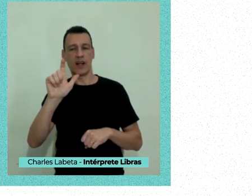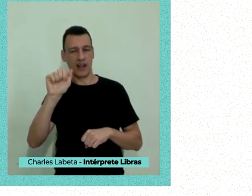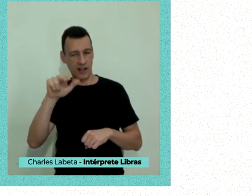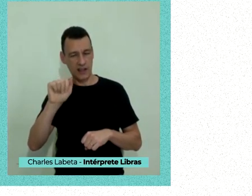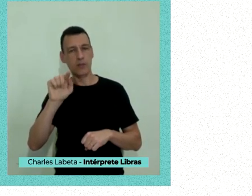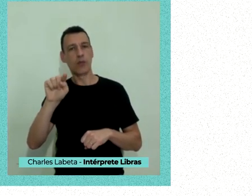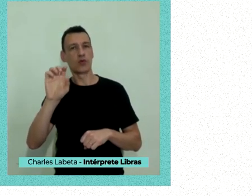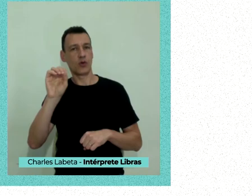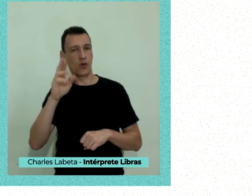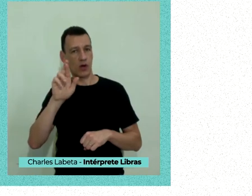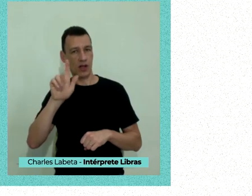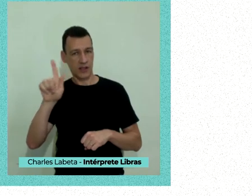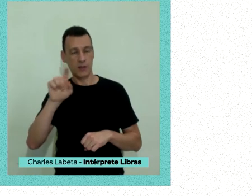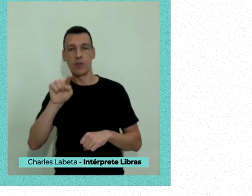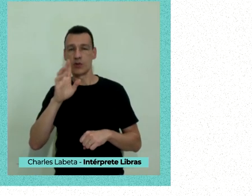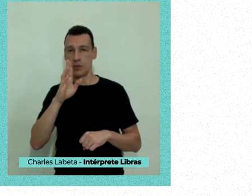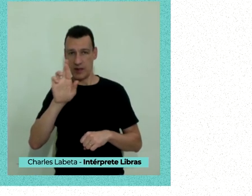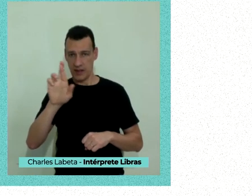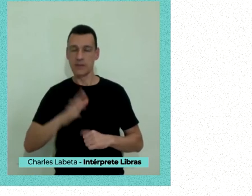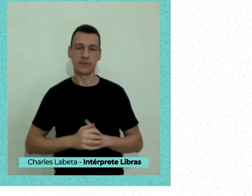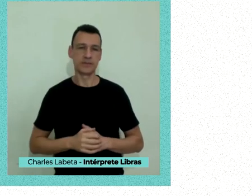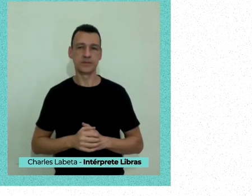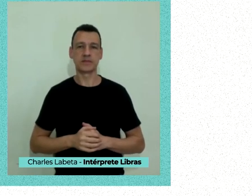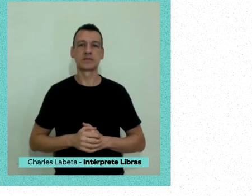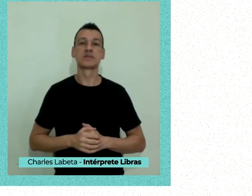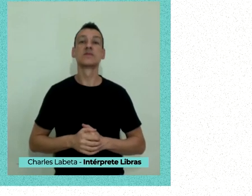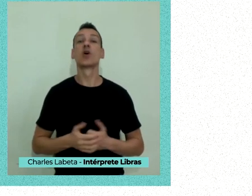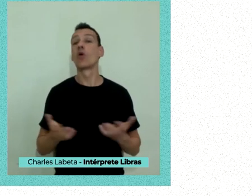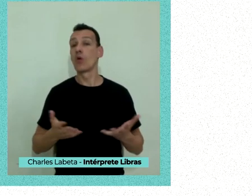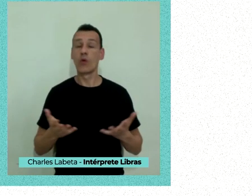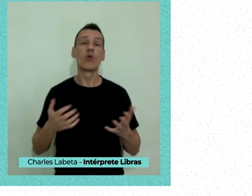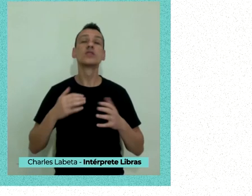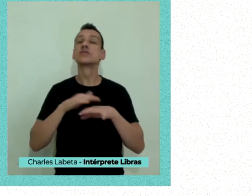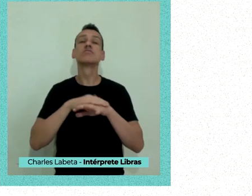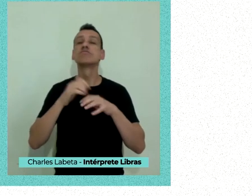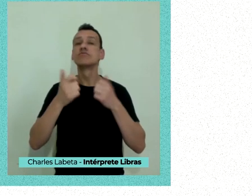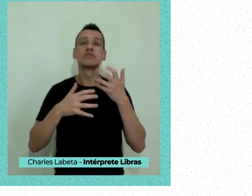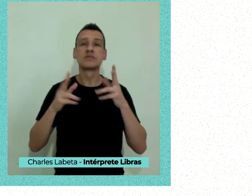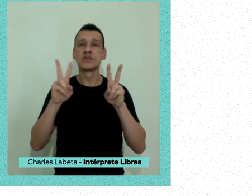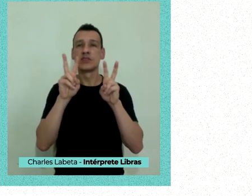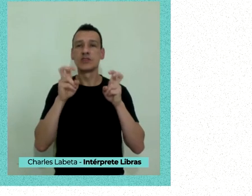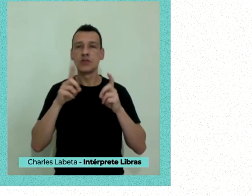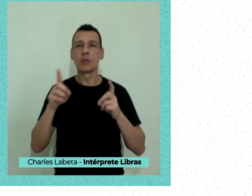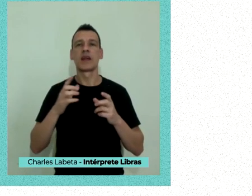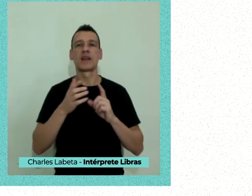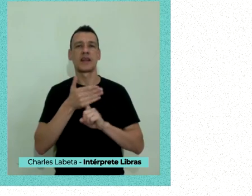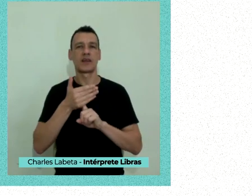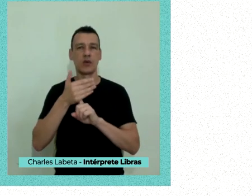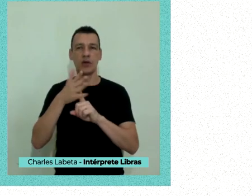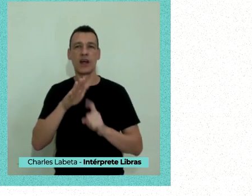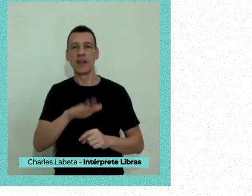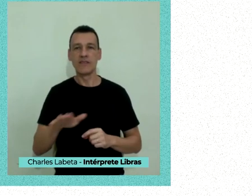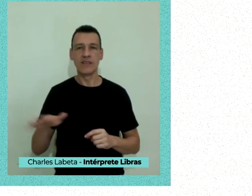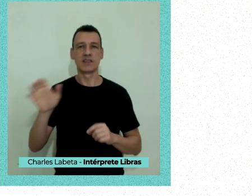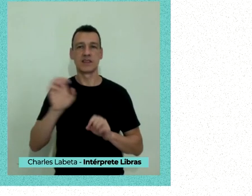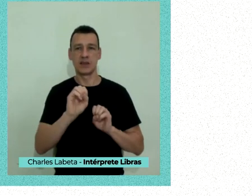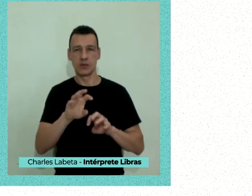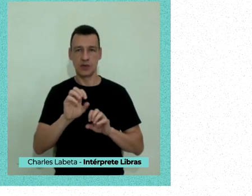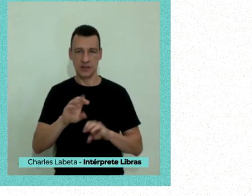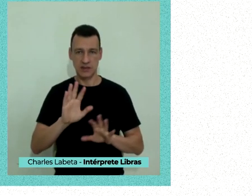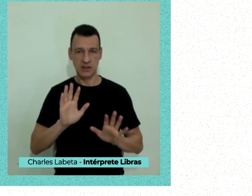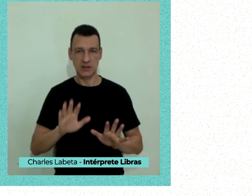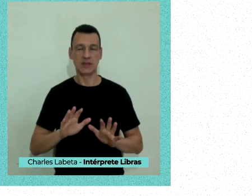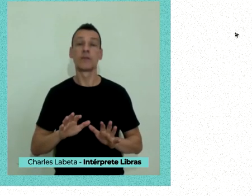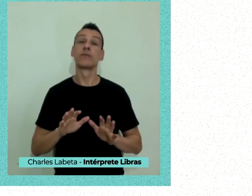cedilha.alana.org.br. E hoje, nossa conversa é sobre tecnologia, infância e educação. E a gente